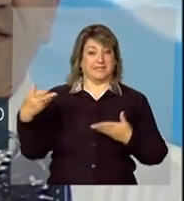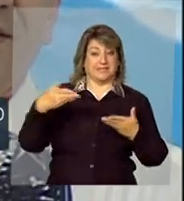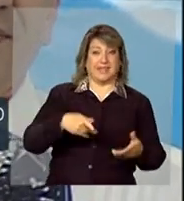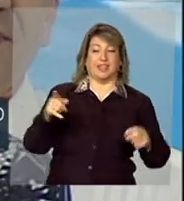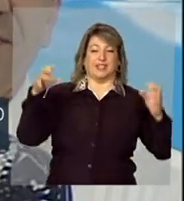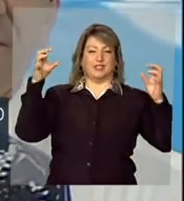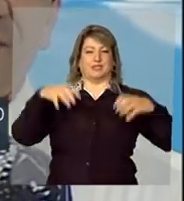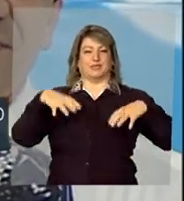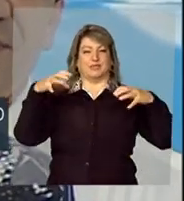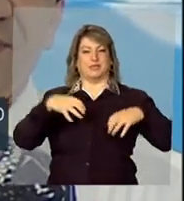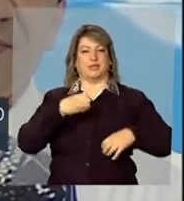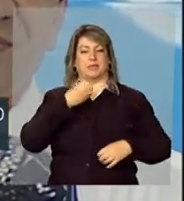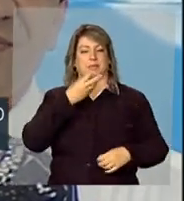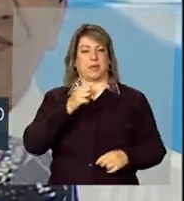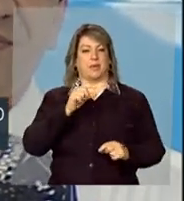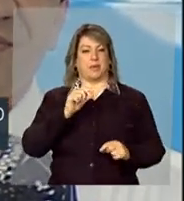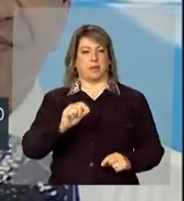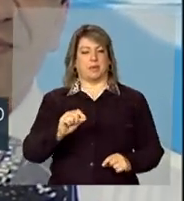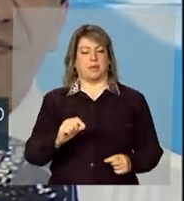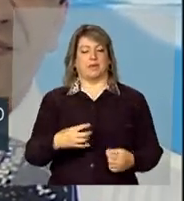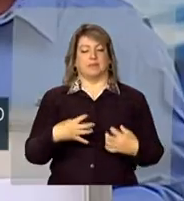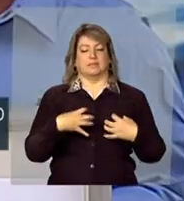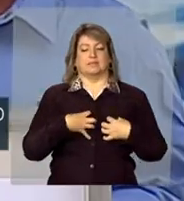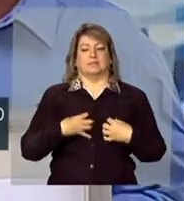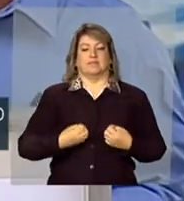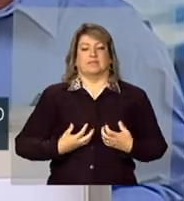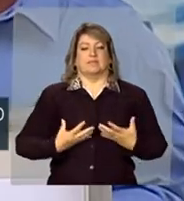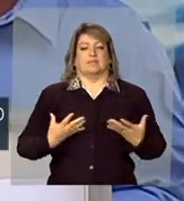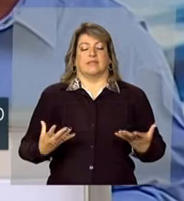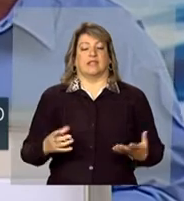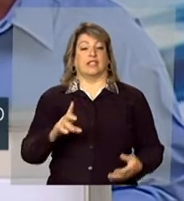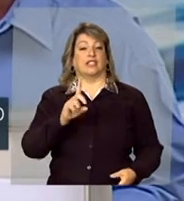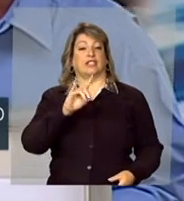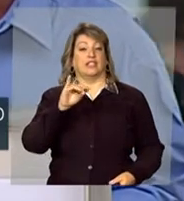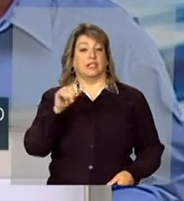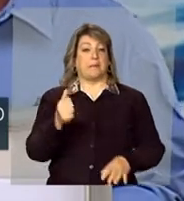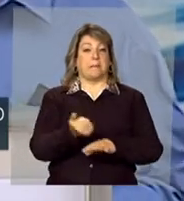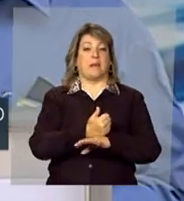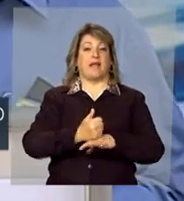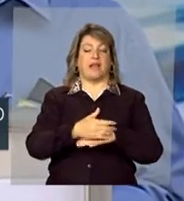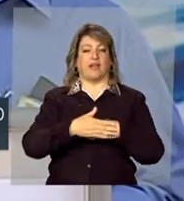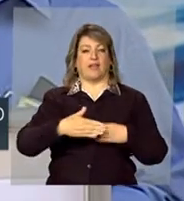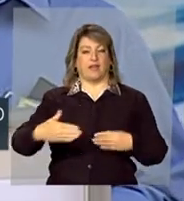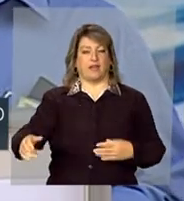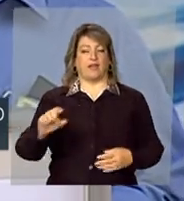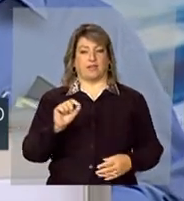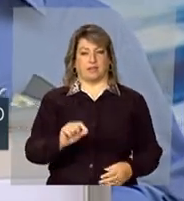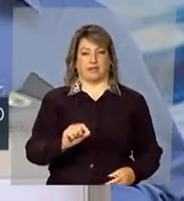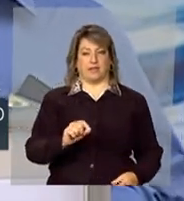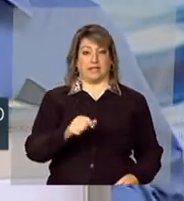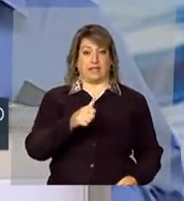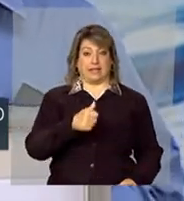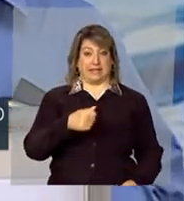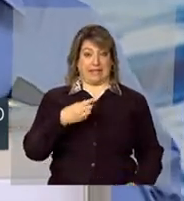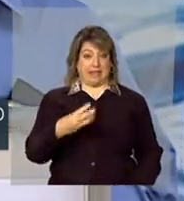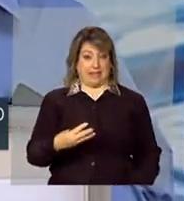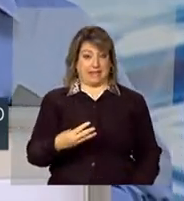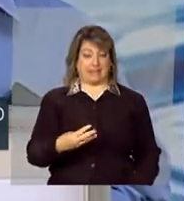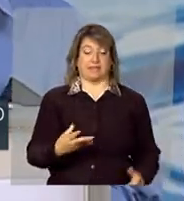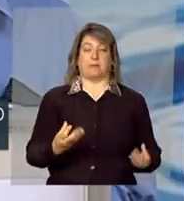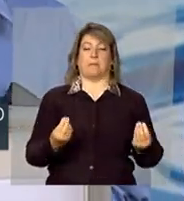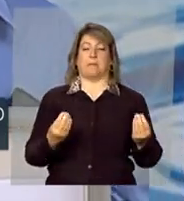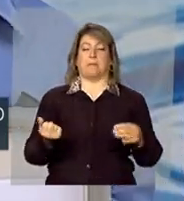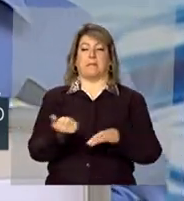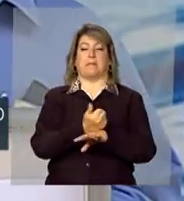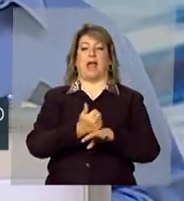abrindo e descortinando a esperança de dias melhores. 13 vai ser muito